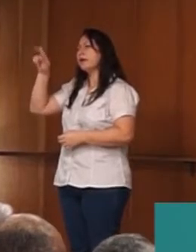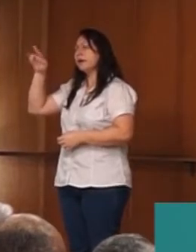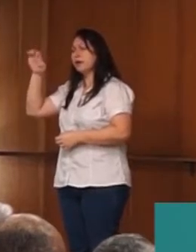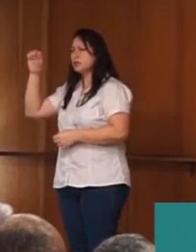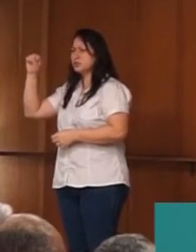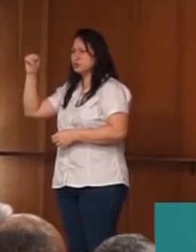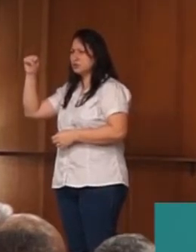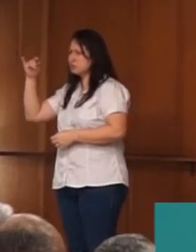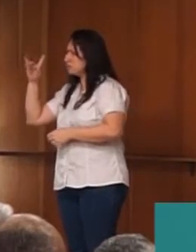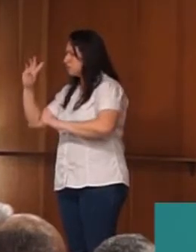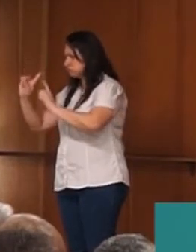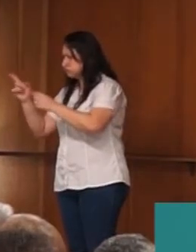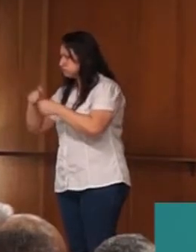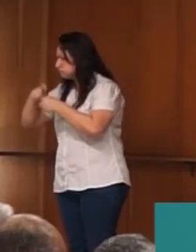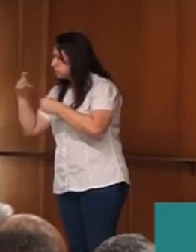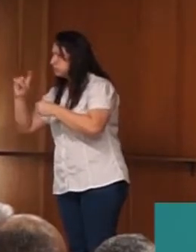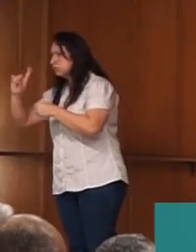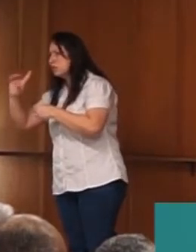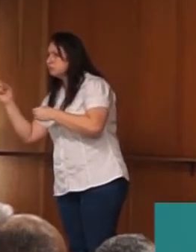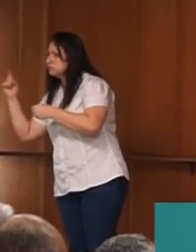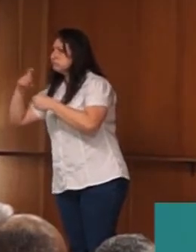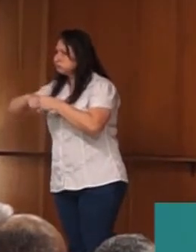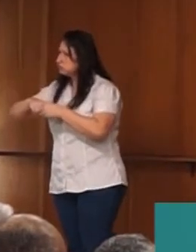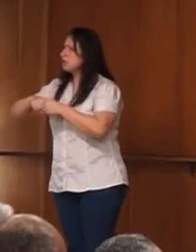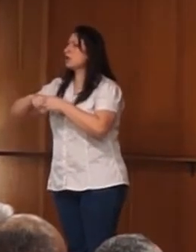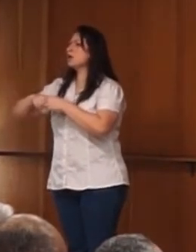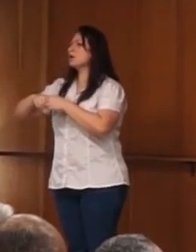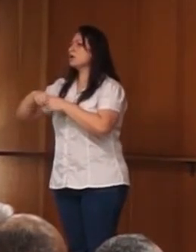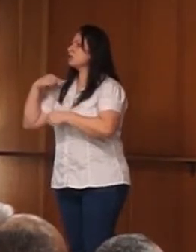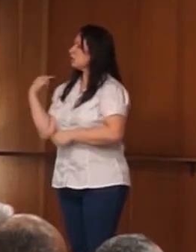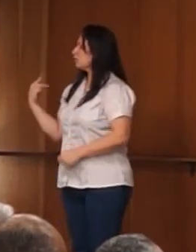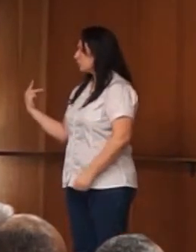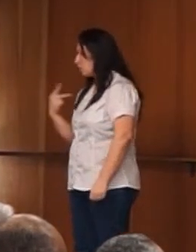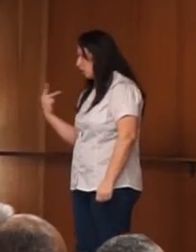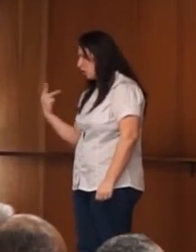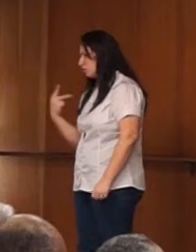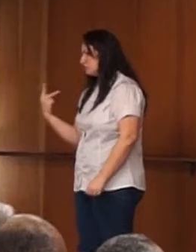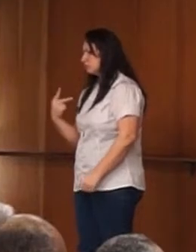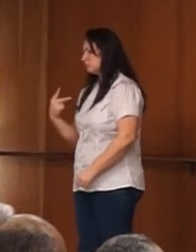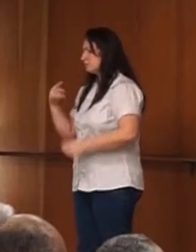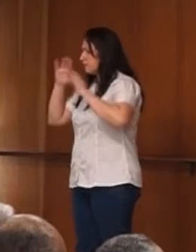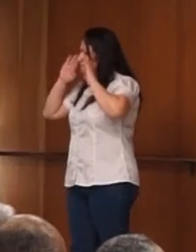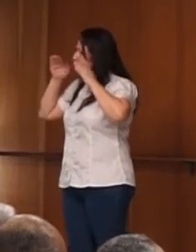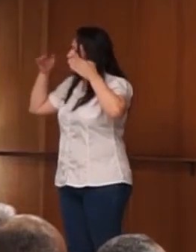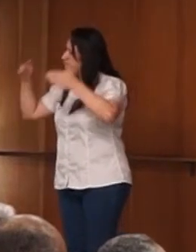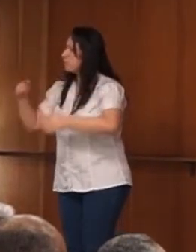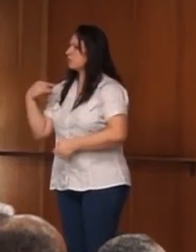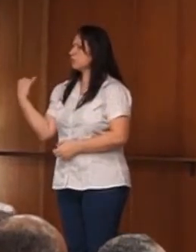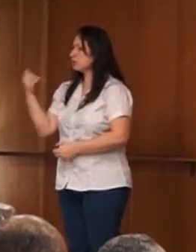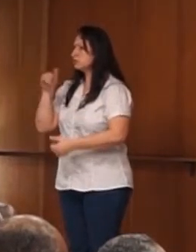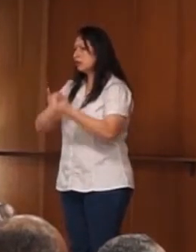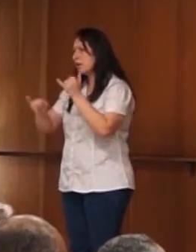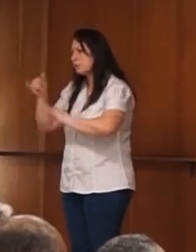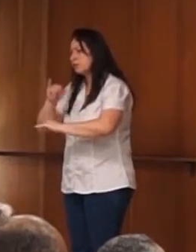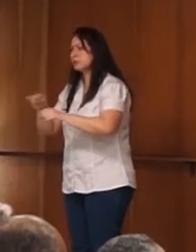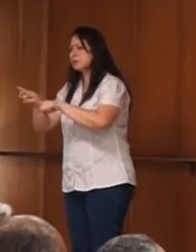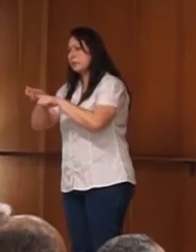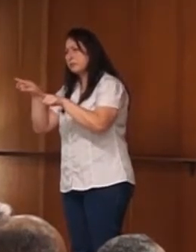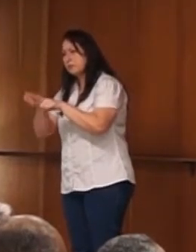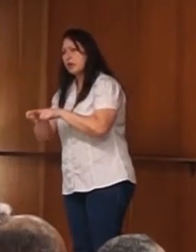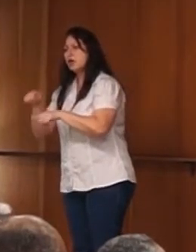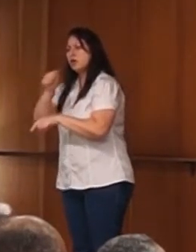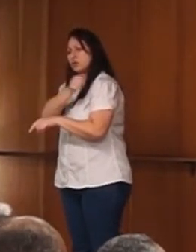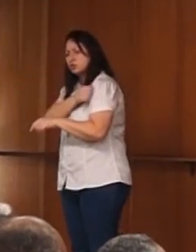da pesquisa, somos professores dedicados aos nossos laboratórios, à nossa formação dos nossos estudantes, e nós